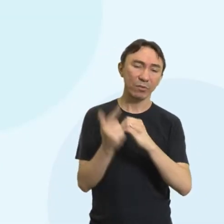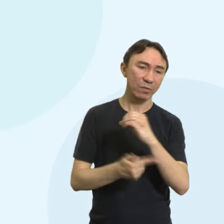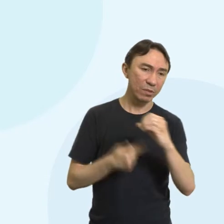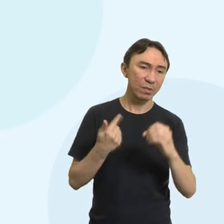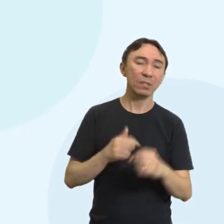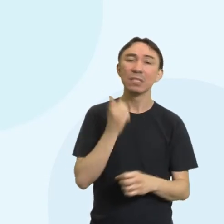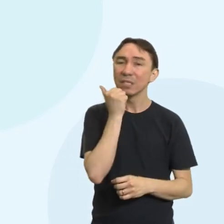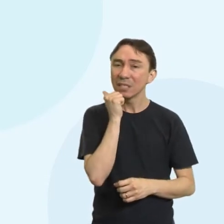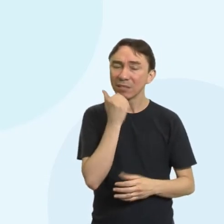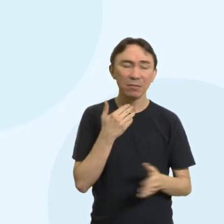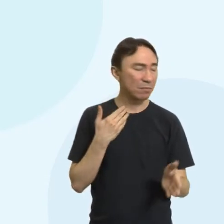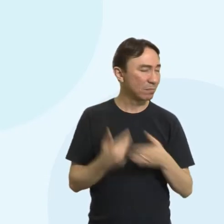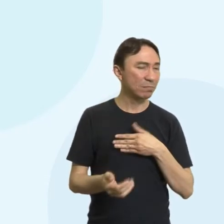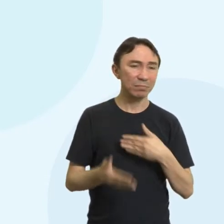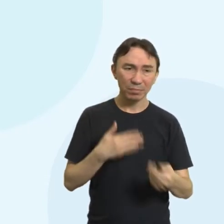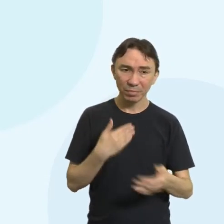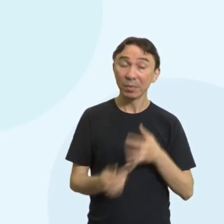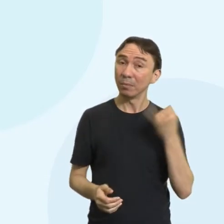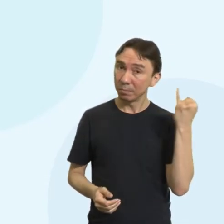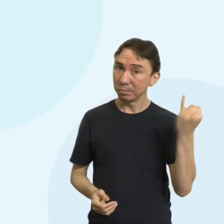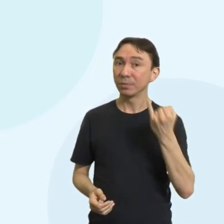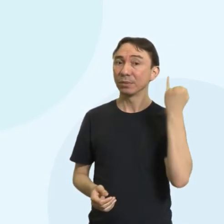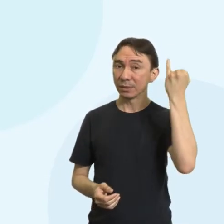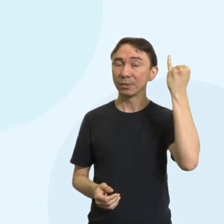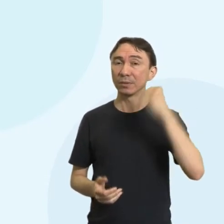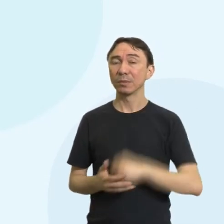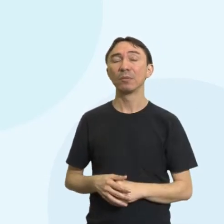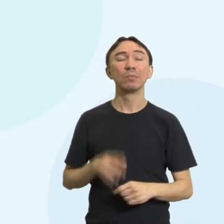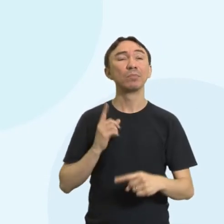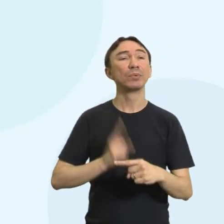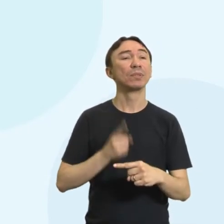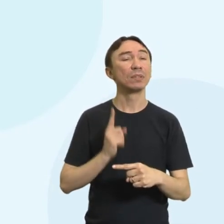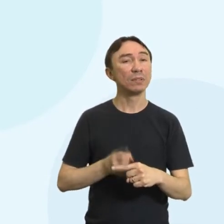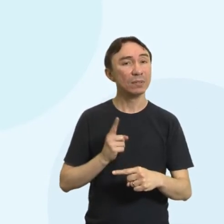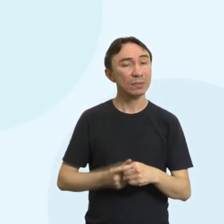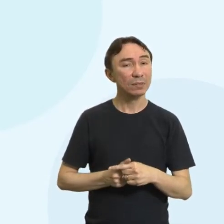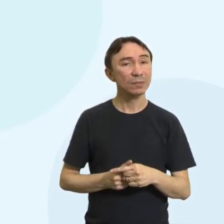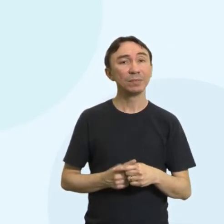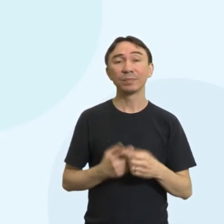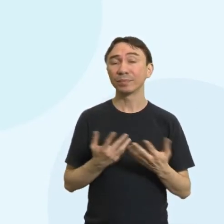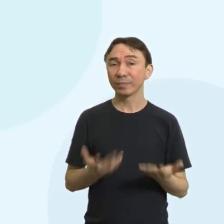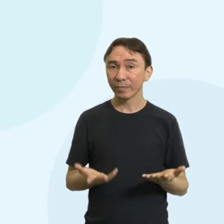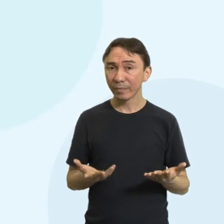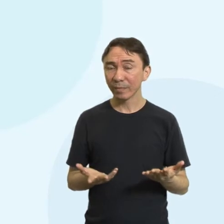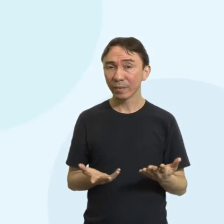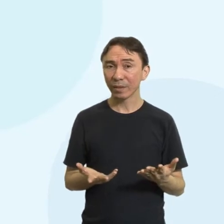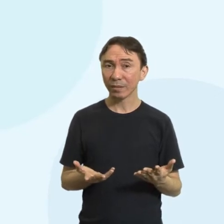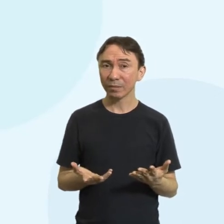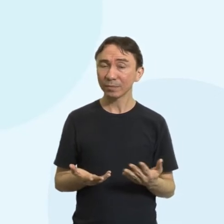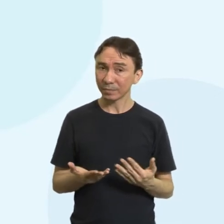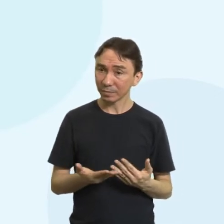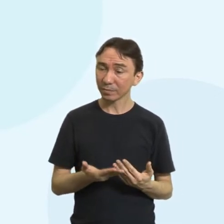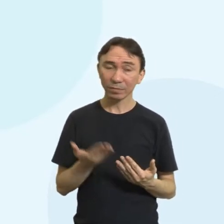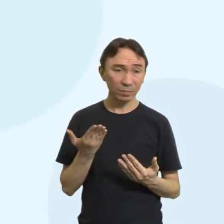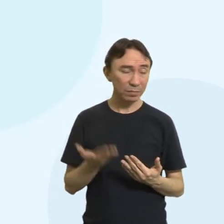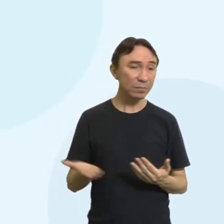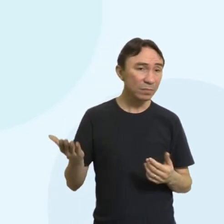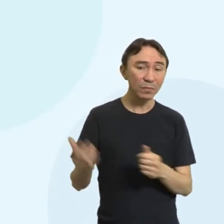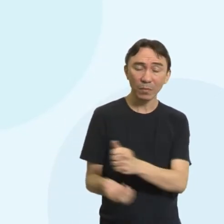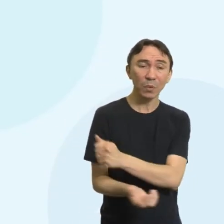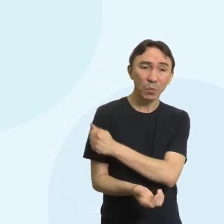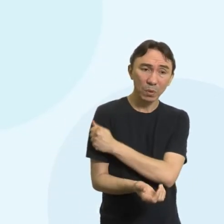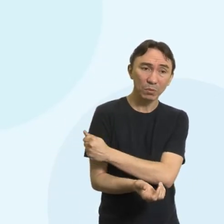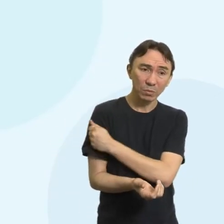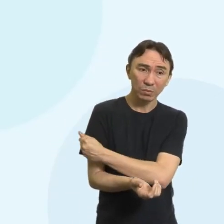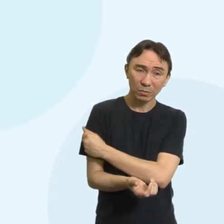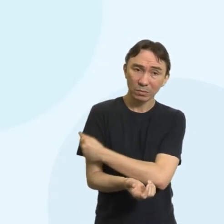É importante, tá? Porque é só assim que os estudantes, de uma maneira geral,